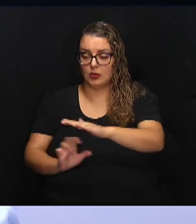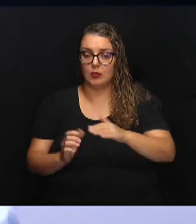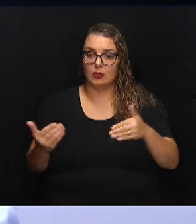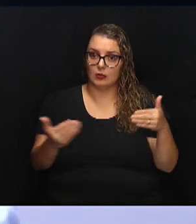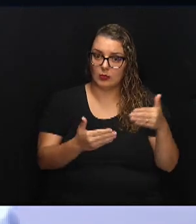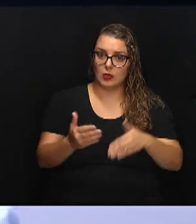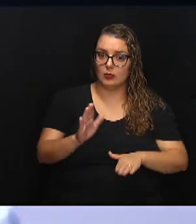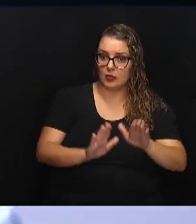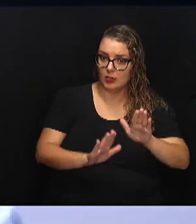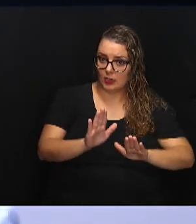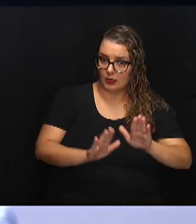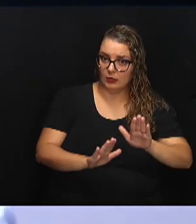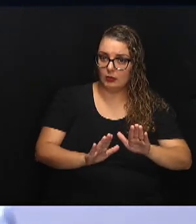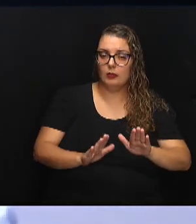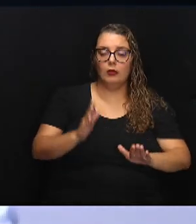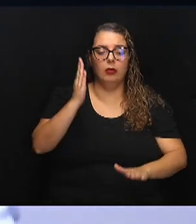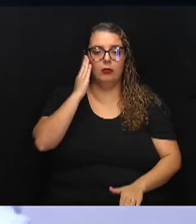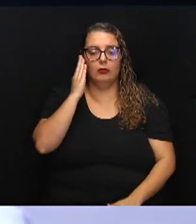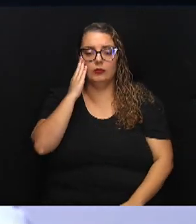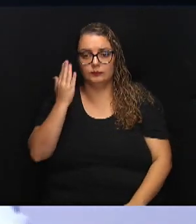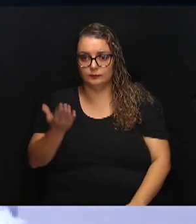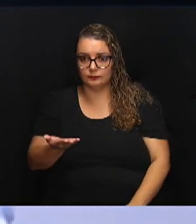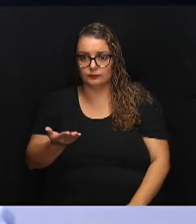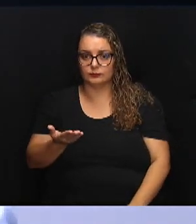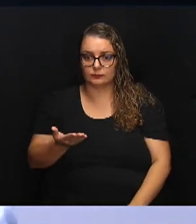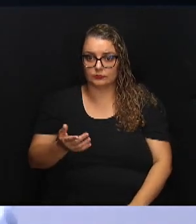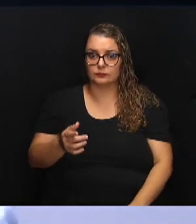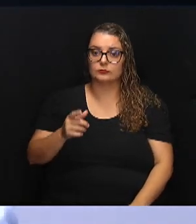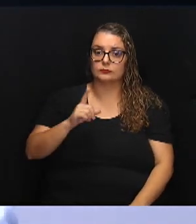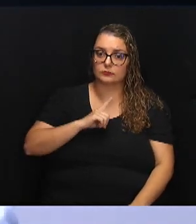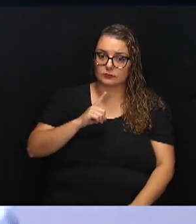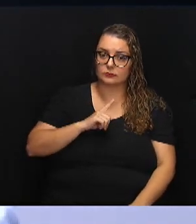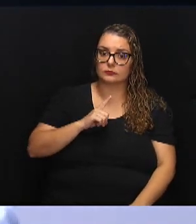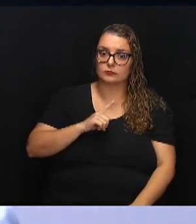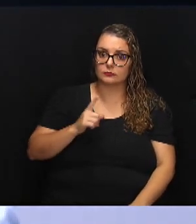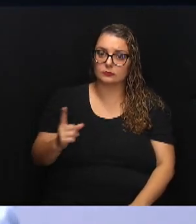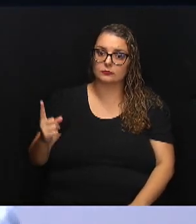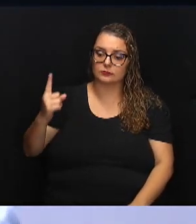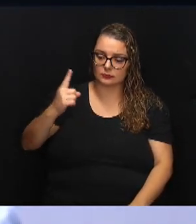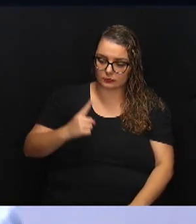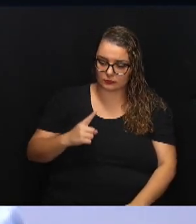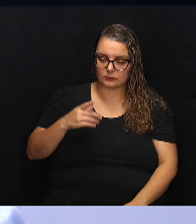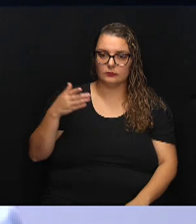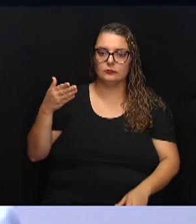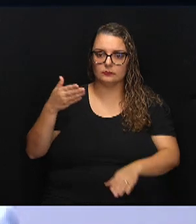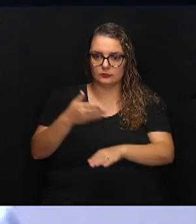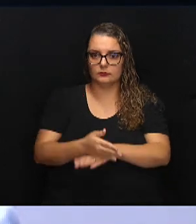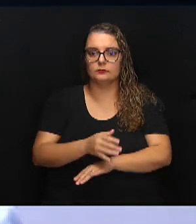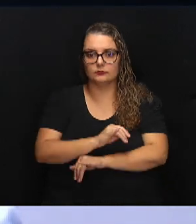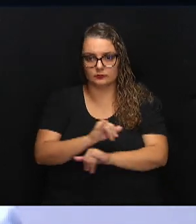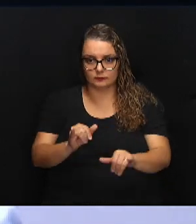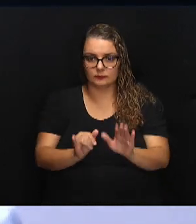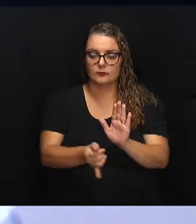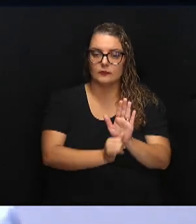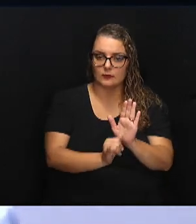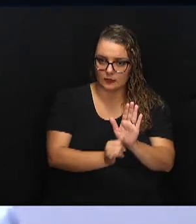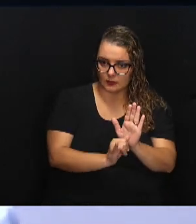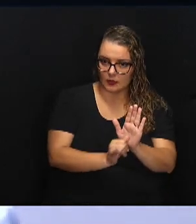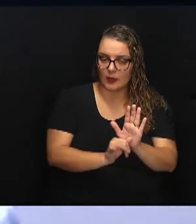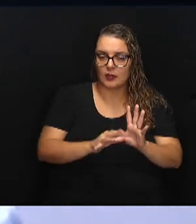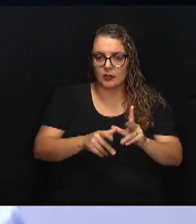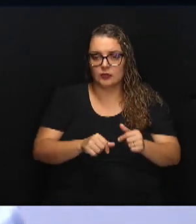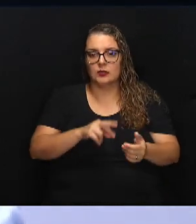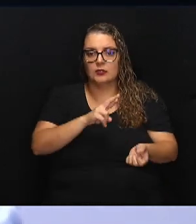participaram, entenderam ali que caberiam a elas virem aqui participar disso, foi publicado um edital, seguindo todos os